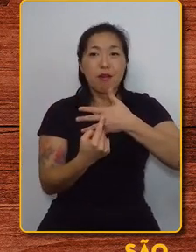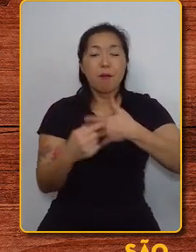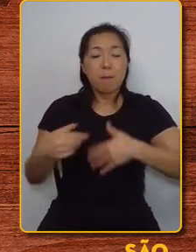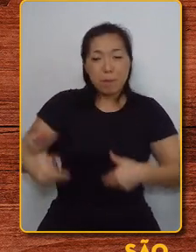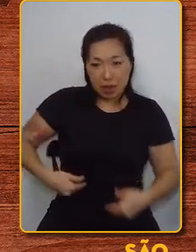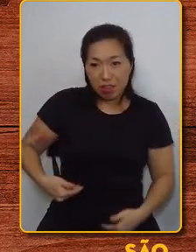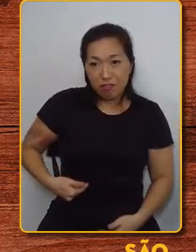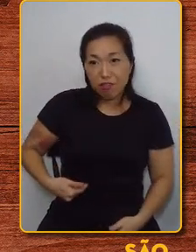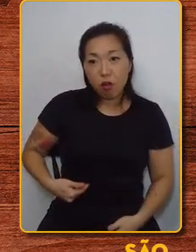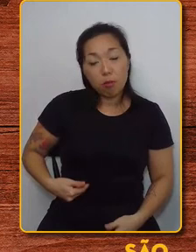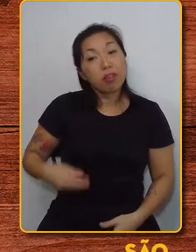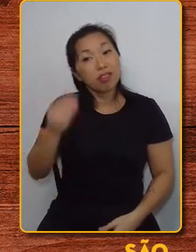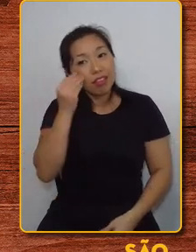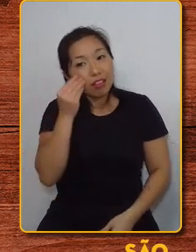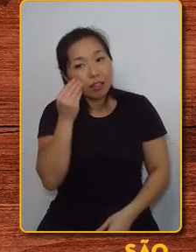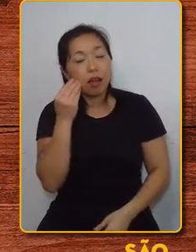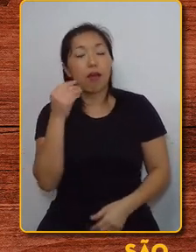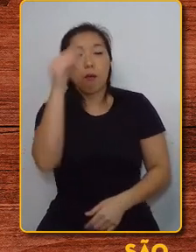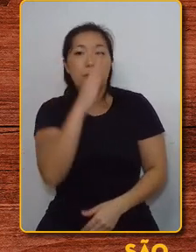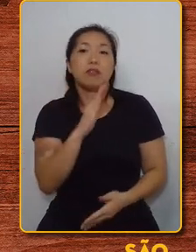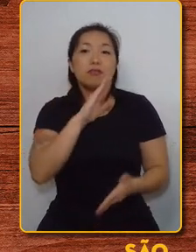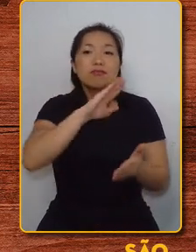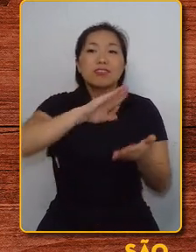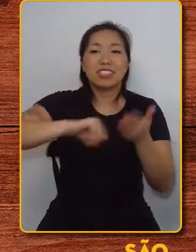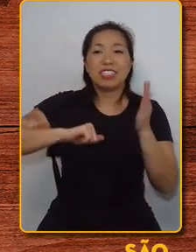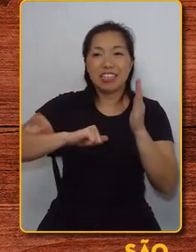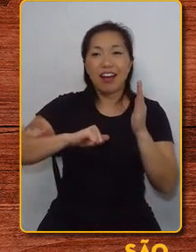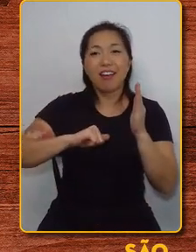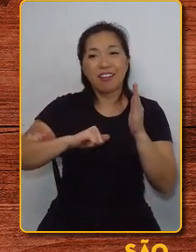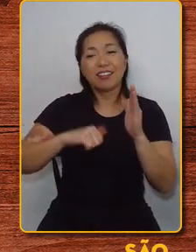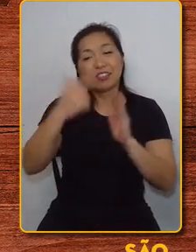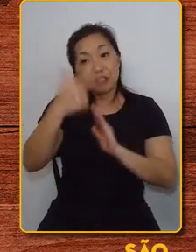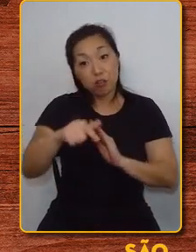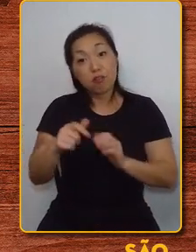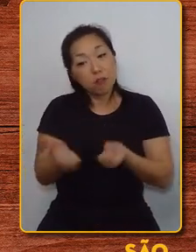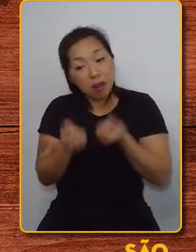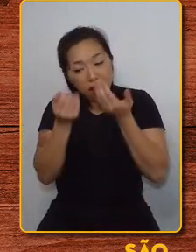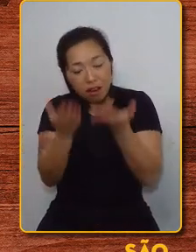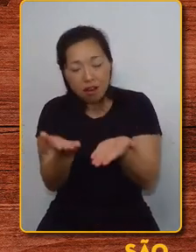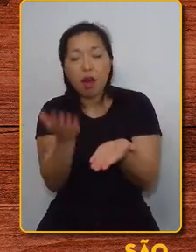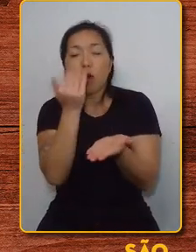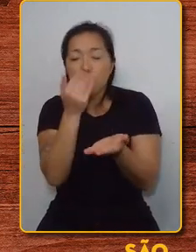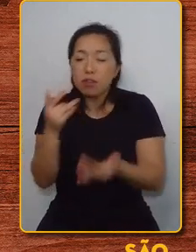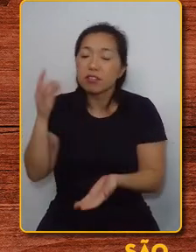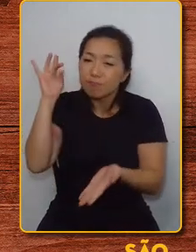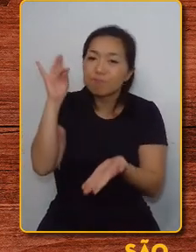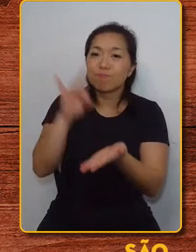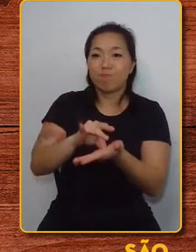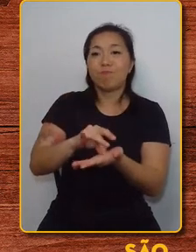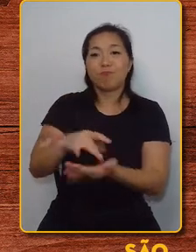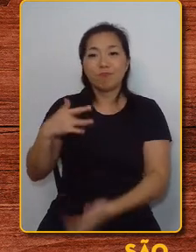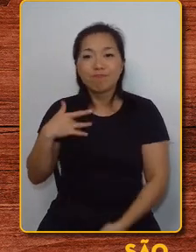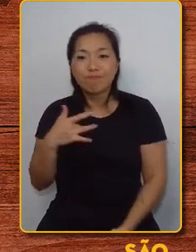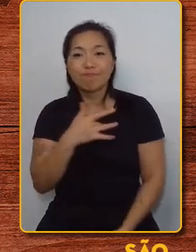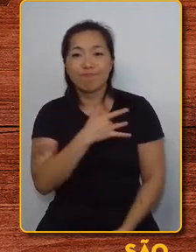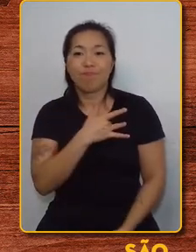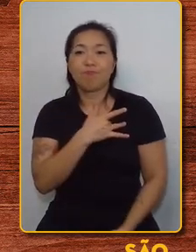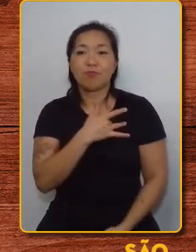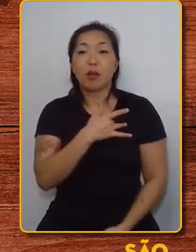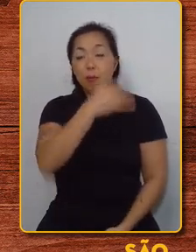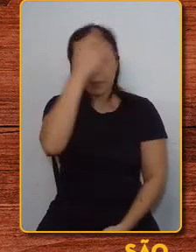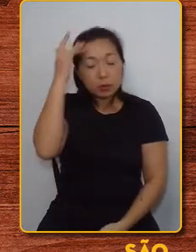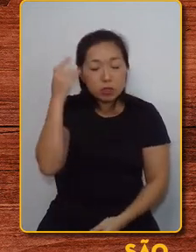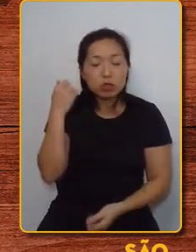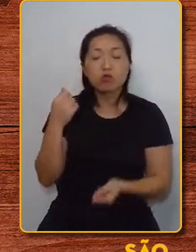ofertar para a população pobre comida de qualidade, comida de verdade, saudável, certo?